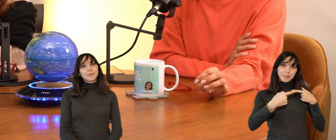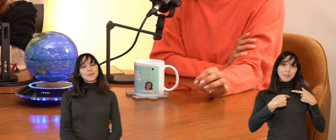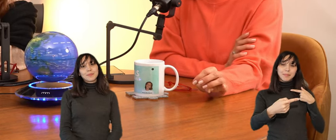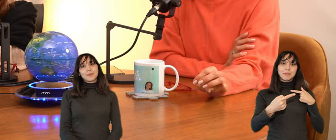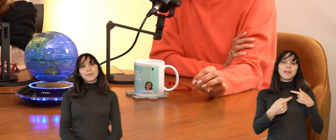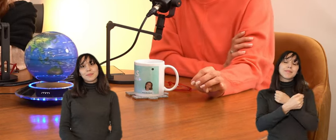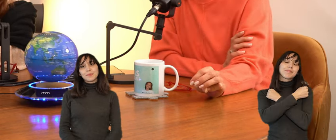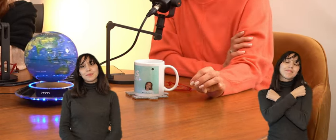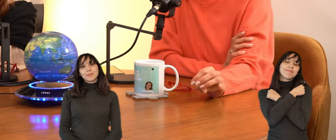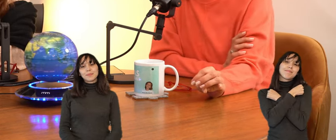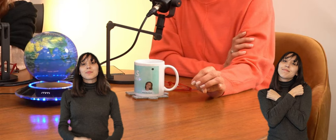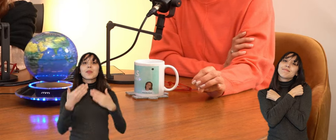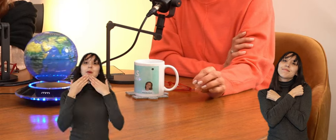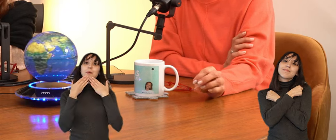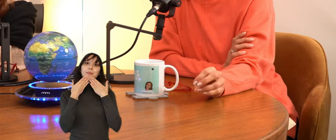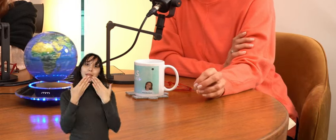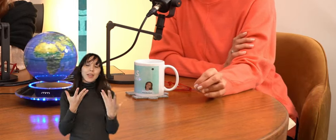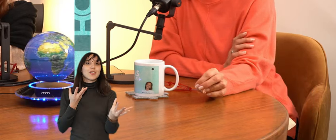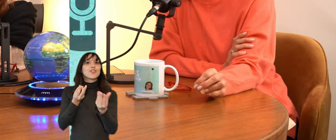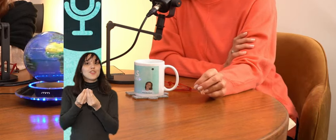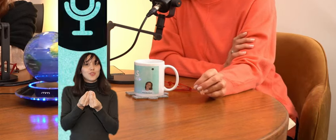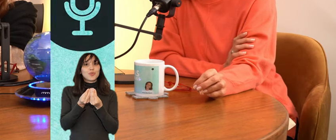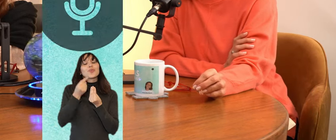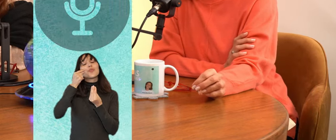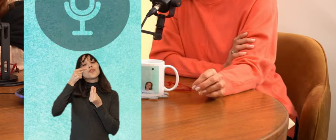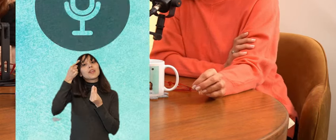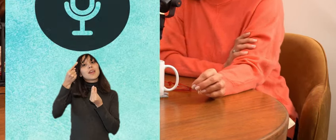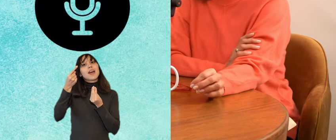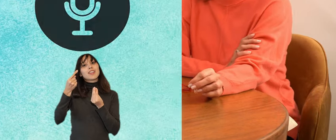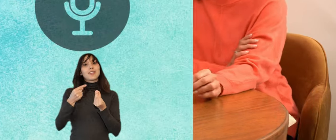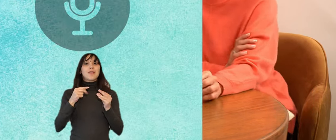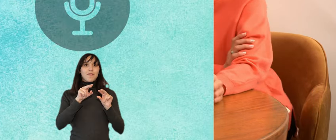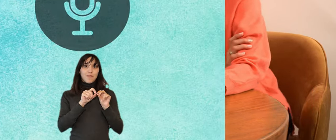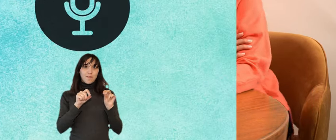e um grande abraço intemporal até breve